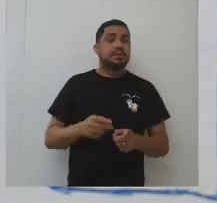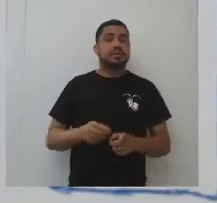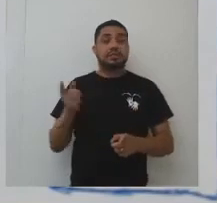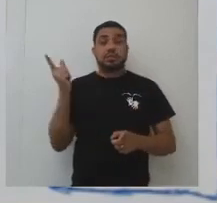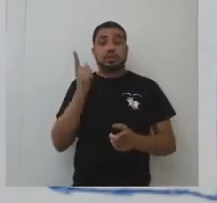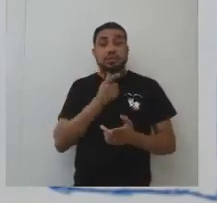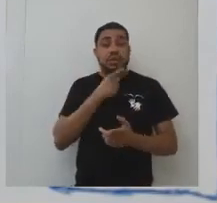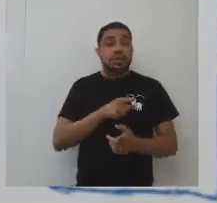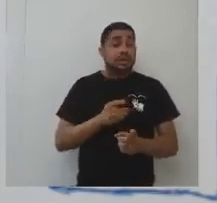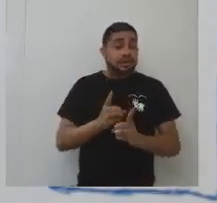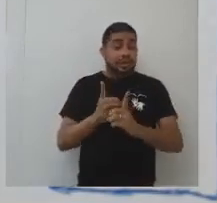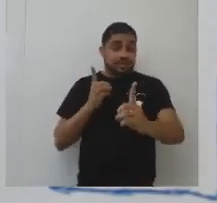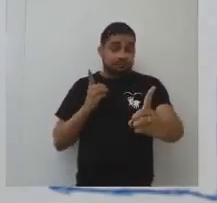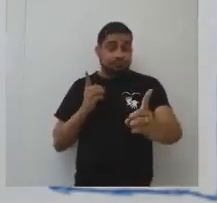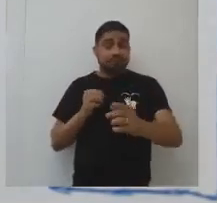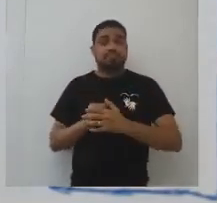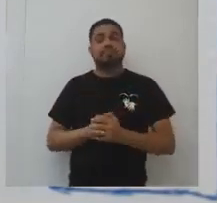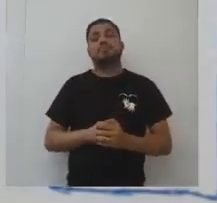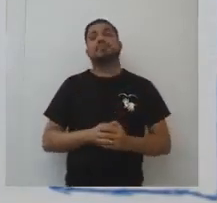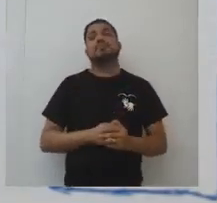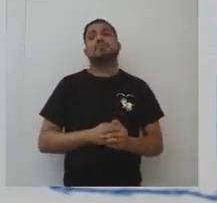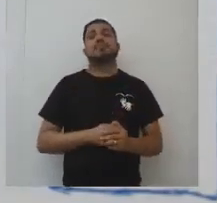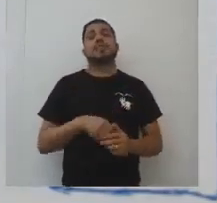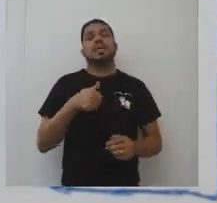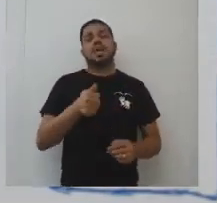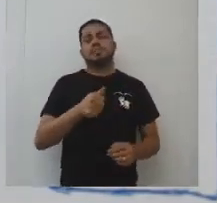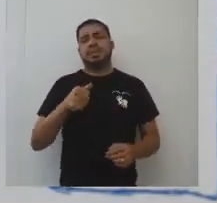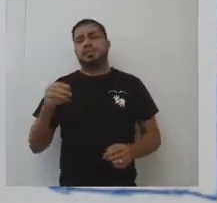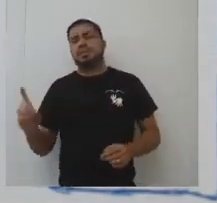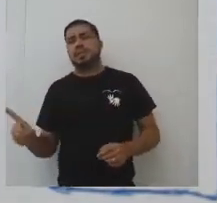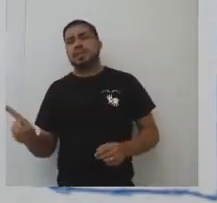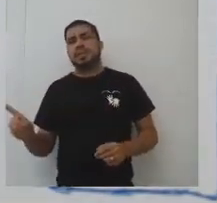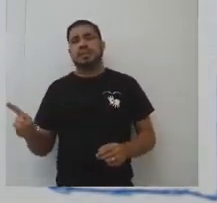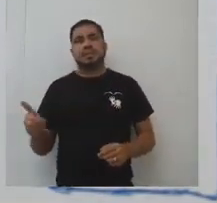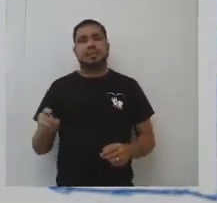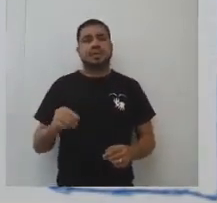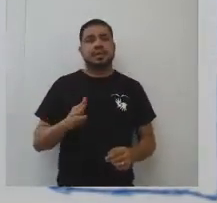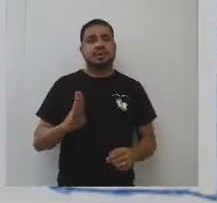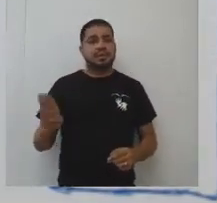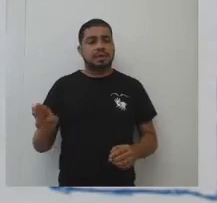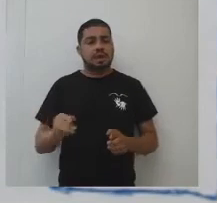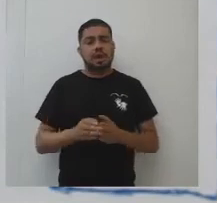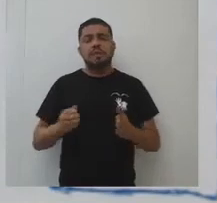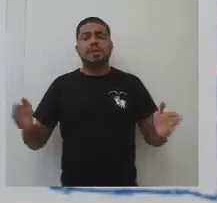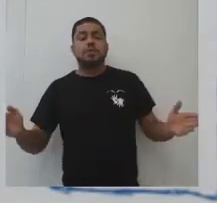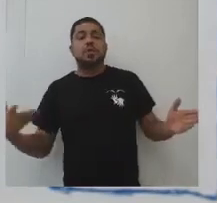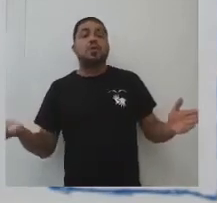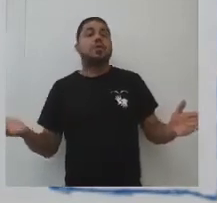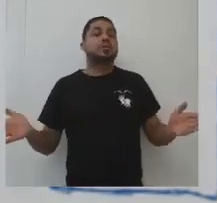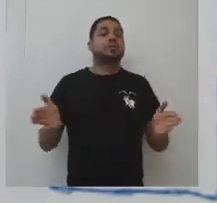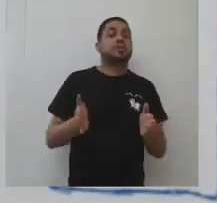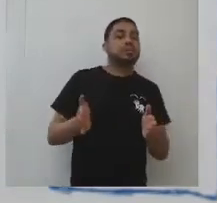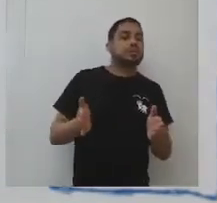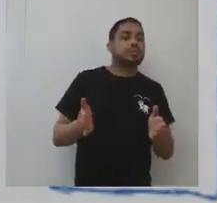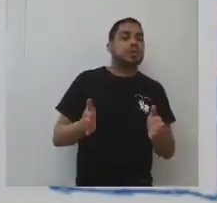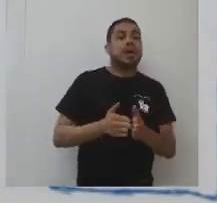distância. De A para B, tu acha que a distância aumentou ou diminuiu? Aumenta. Então, quando a